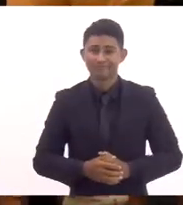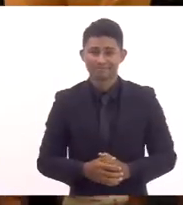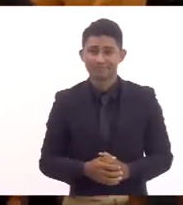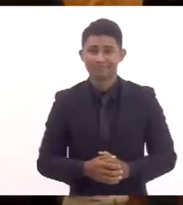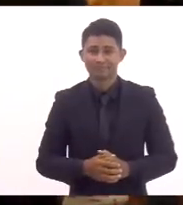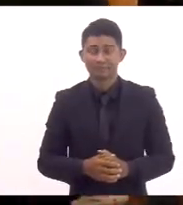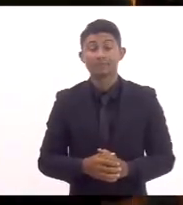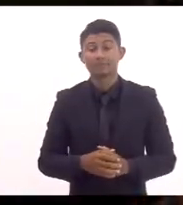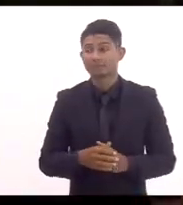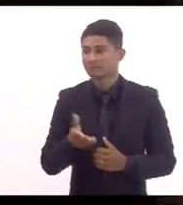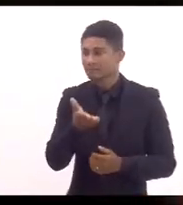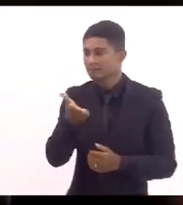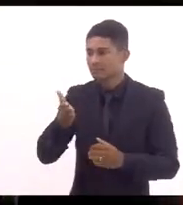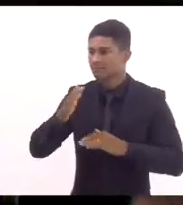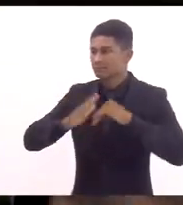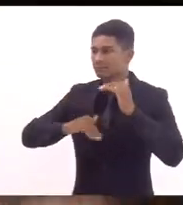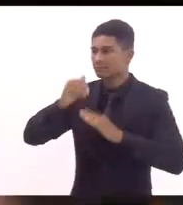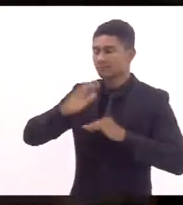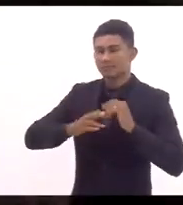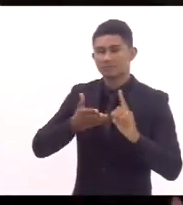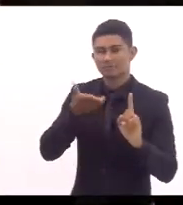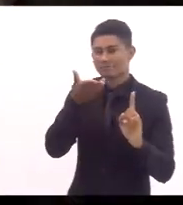o Douglas Douglas